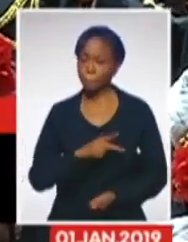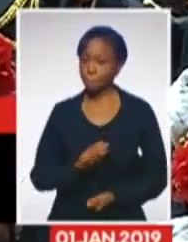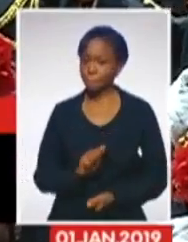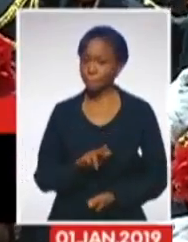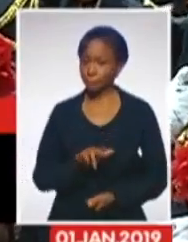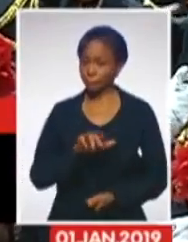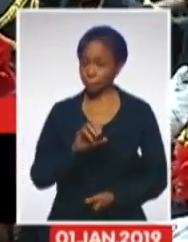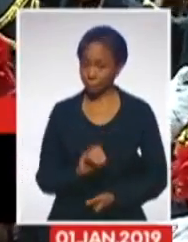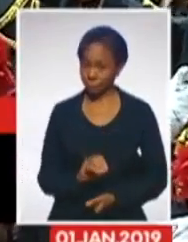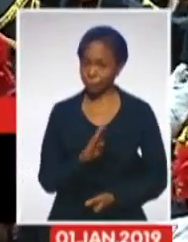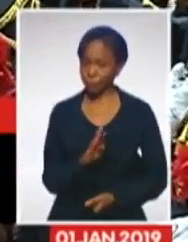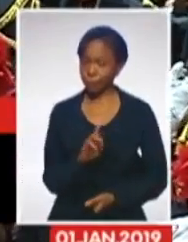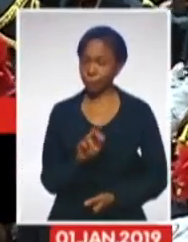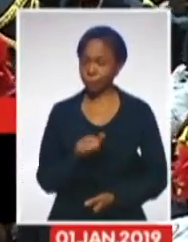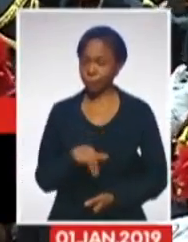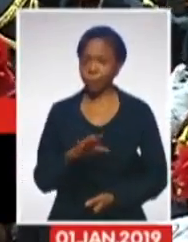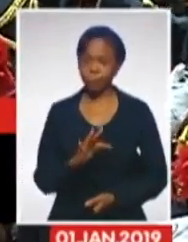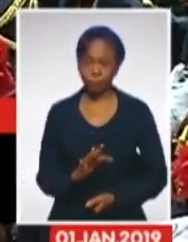Rocha Brandt.